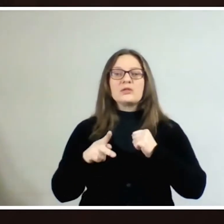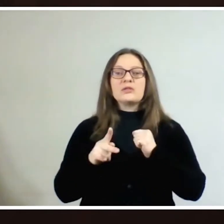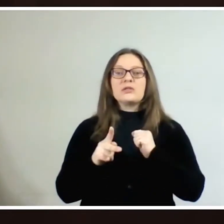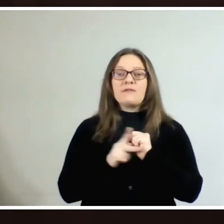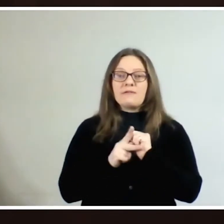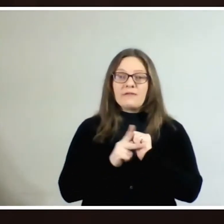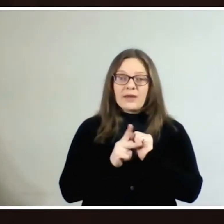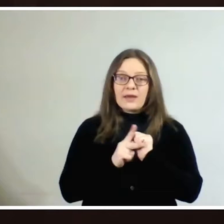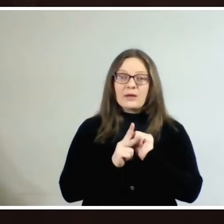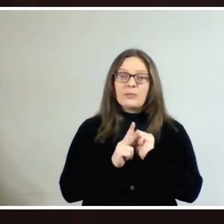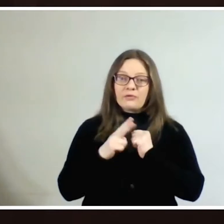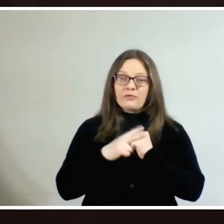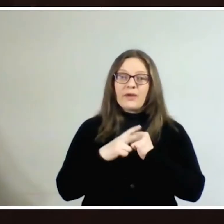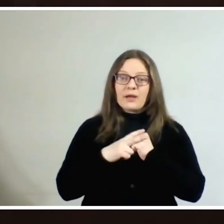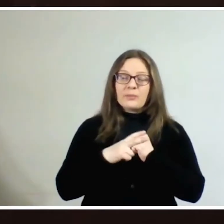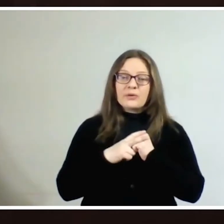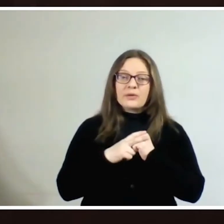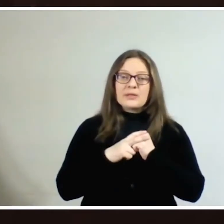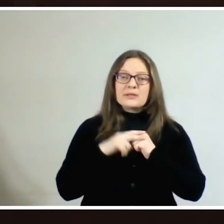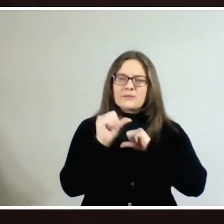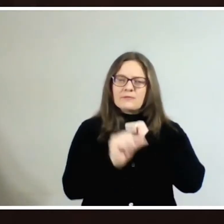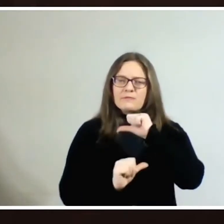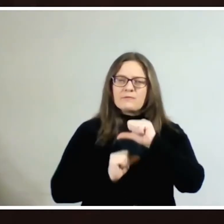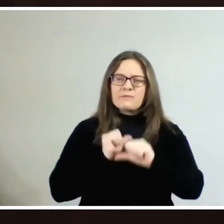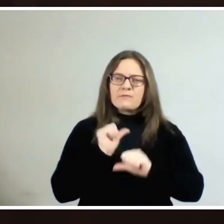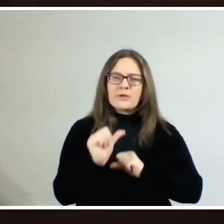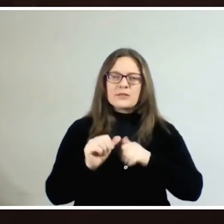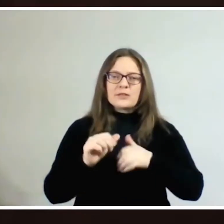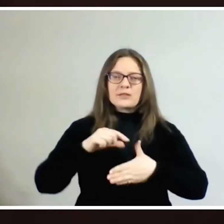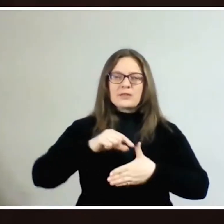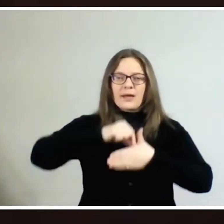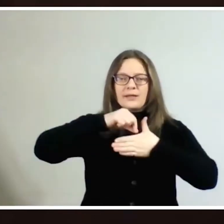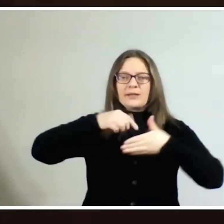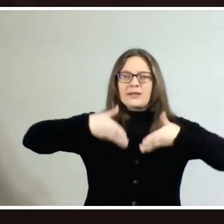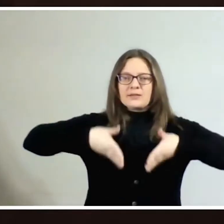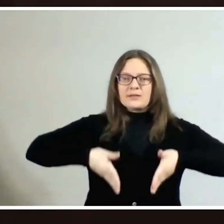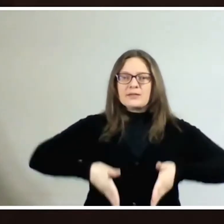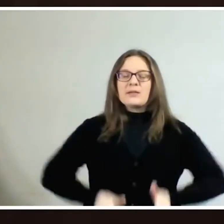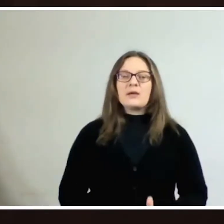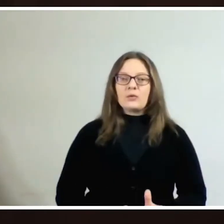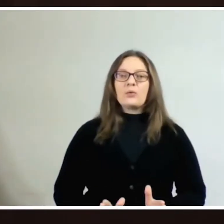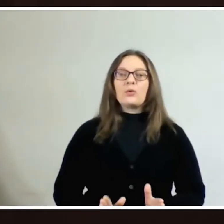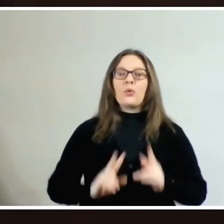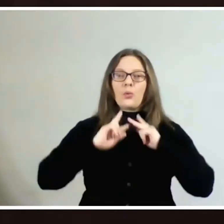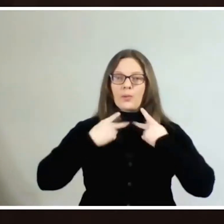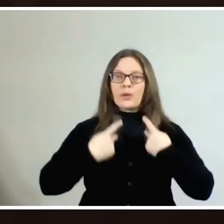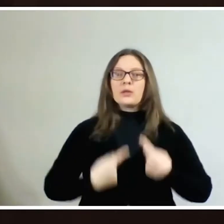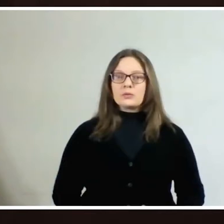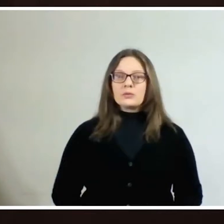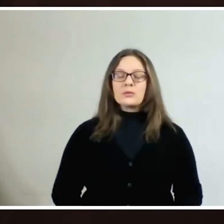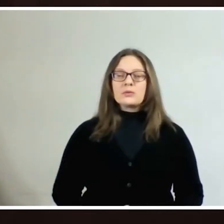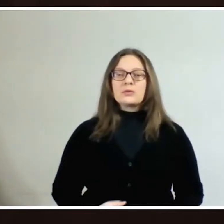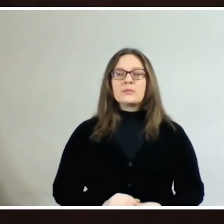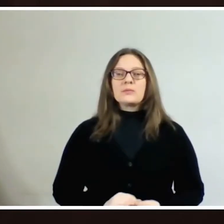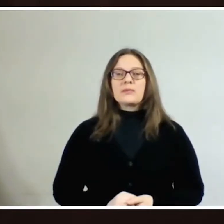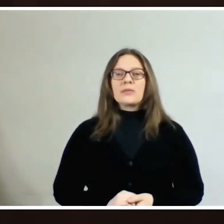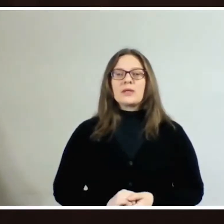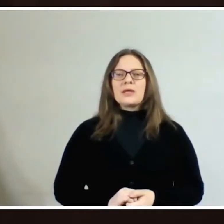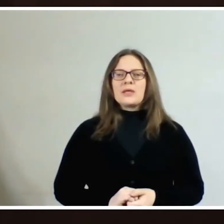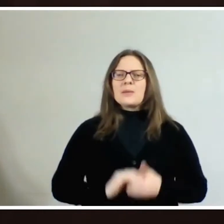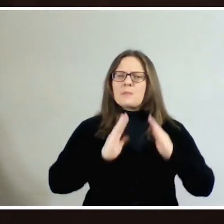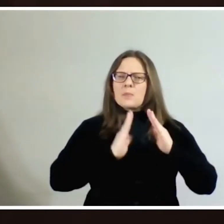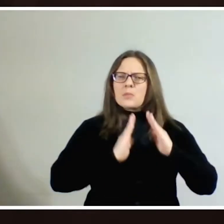carne, o verbo se encarnou no homem, tomou a carne do homem, né? e habitou entre nós cheio